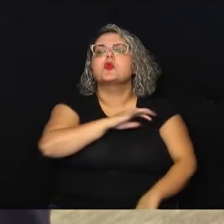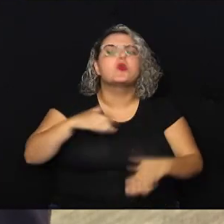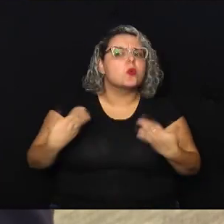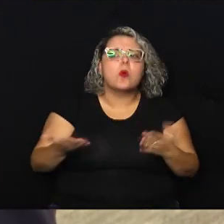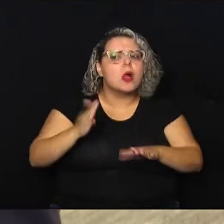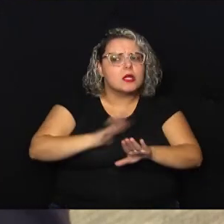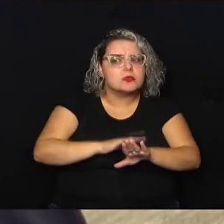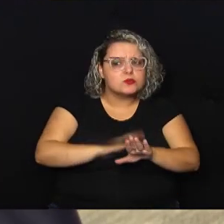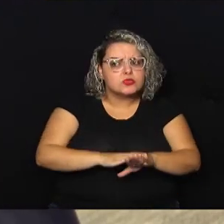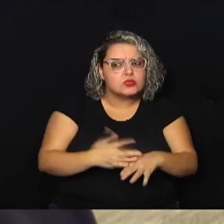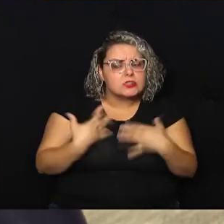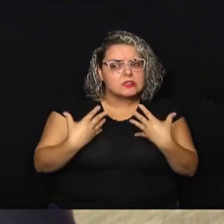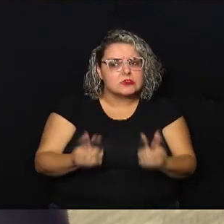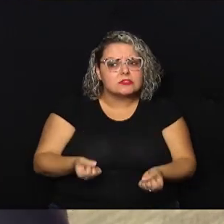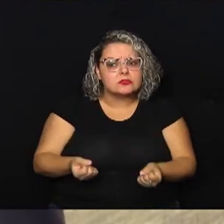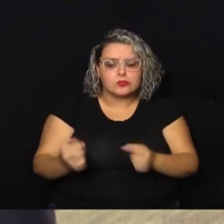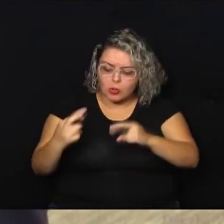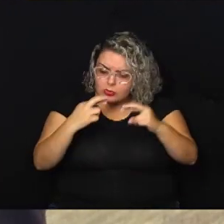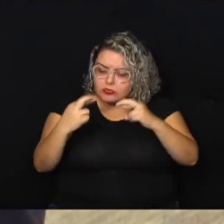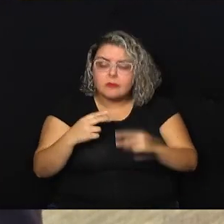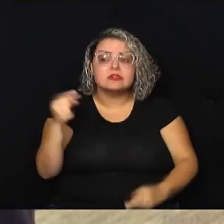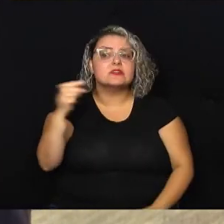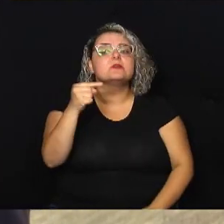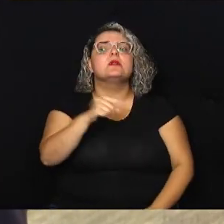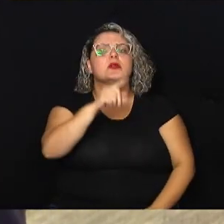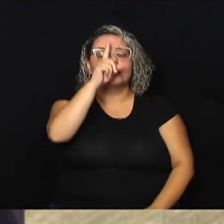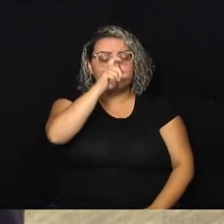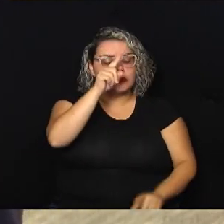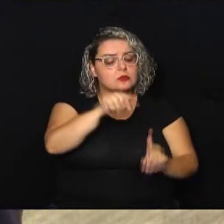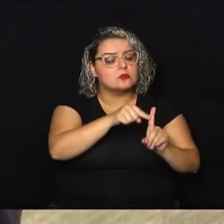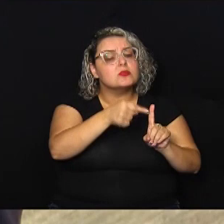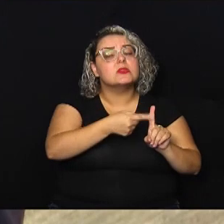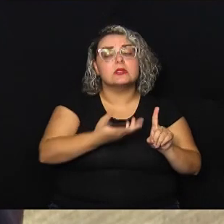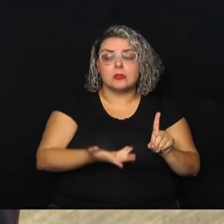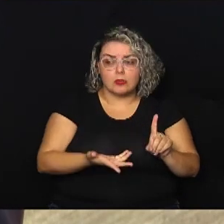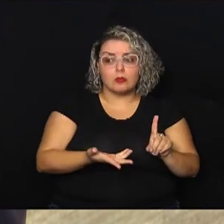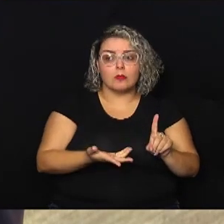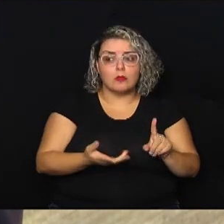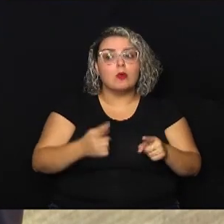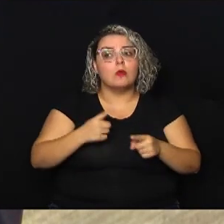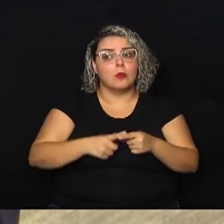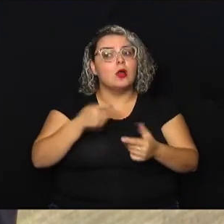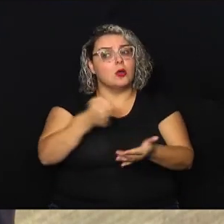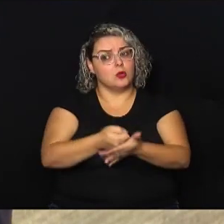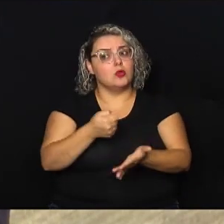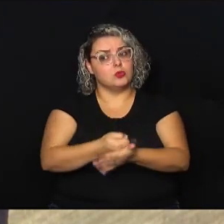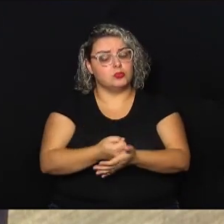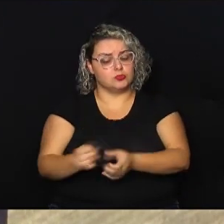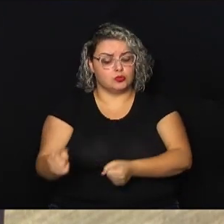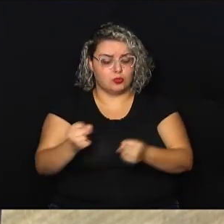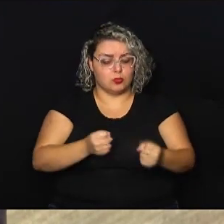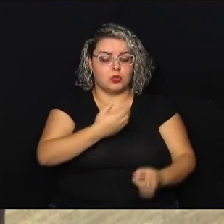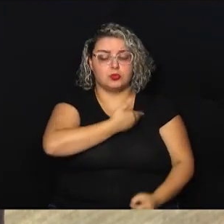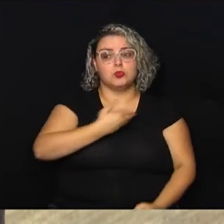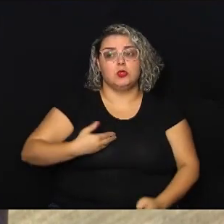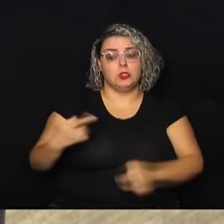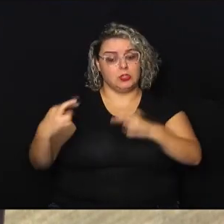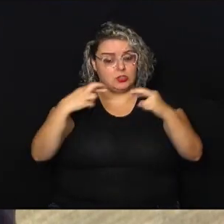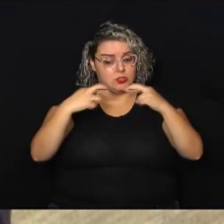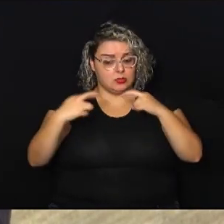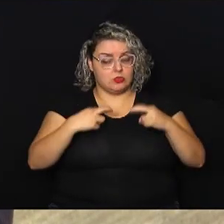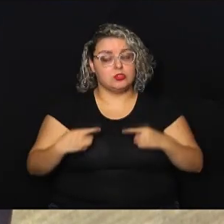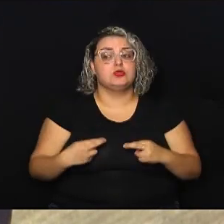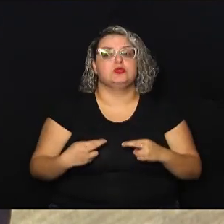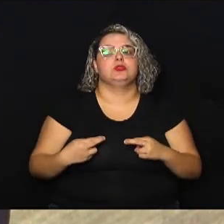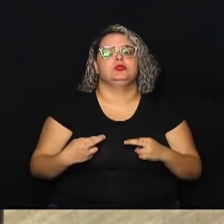sendo adotadas quanto à fiscalização da maternidade, porque é de obrigação do Poder Público, da Vigilância Sanitária, do